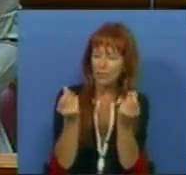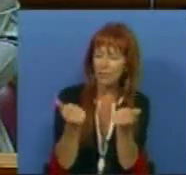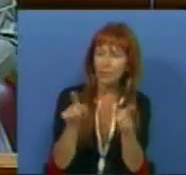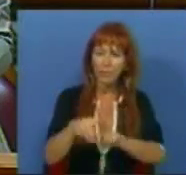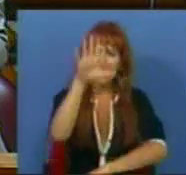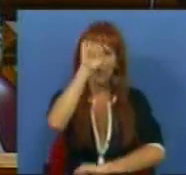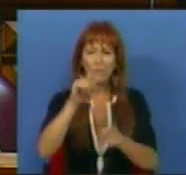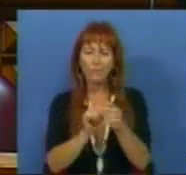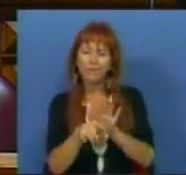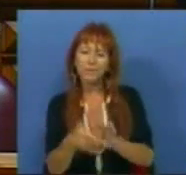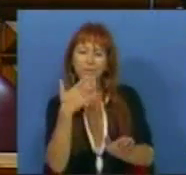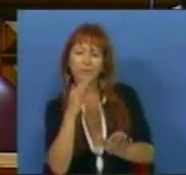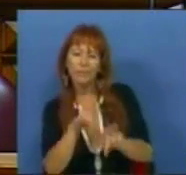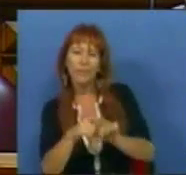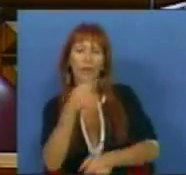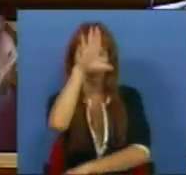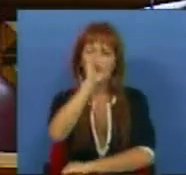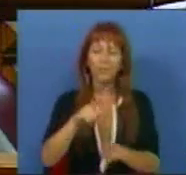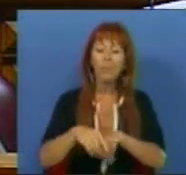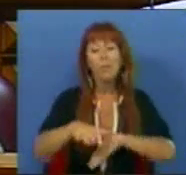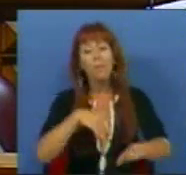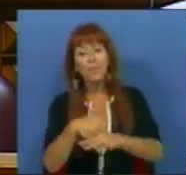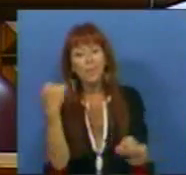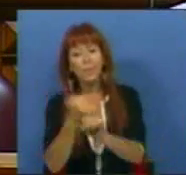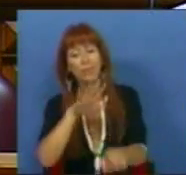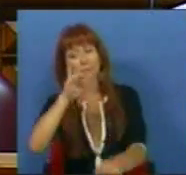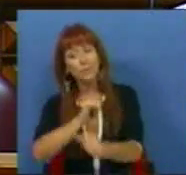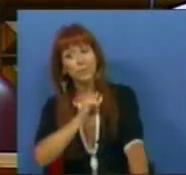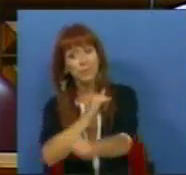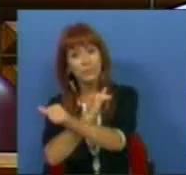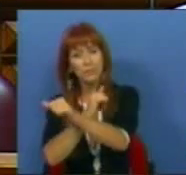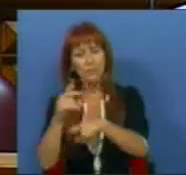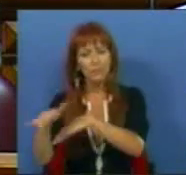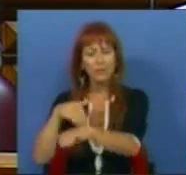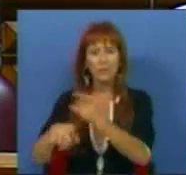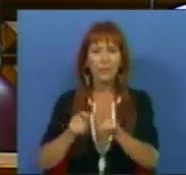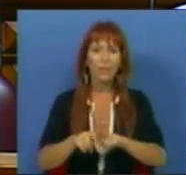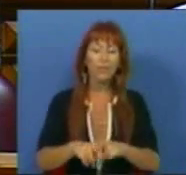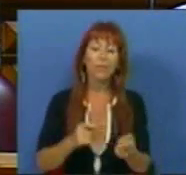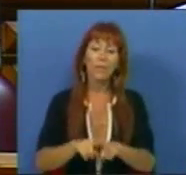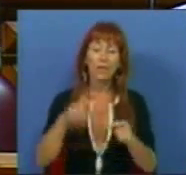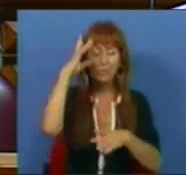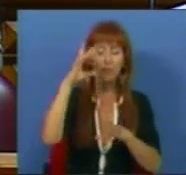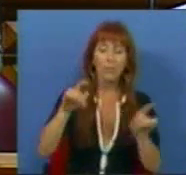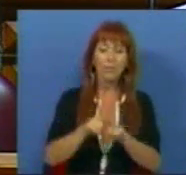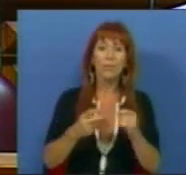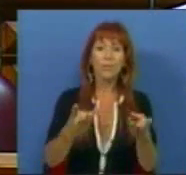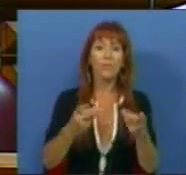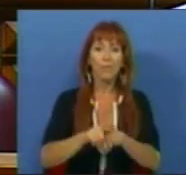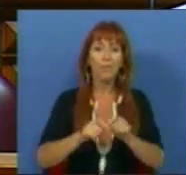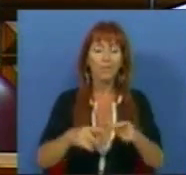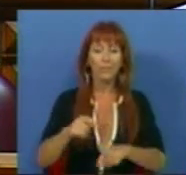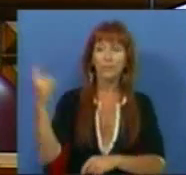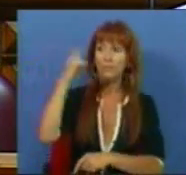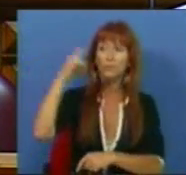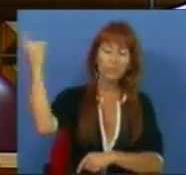de Governo interino, um Governo que exerce funções por outros, as da obsessão orçamental comandada pela